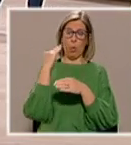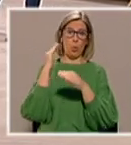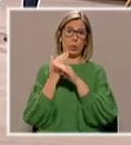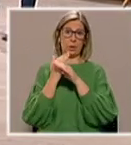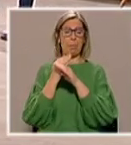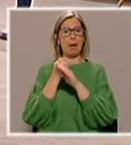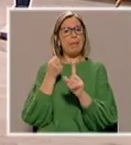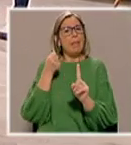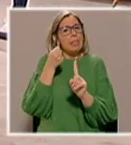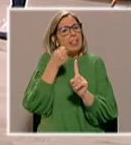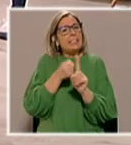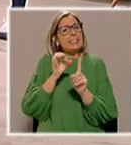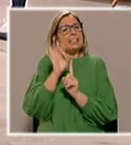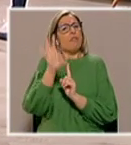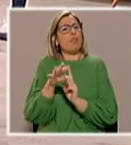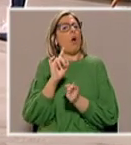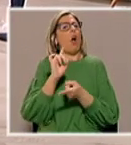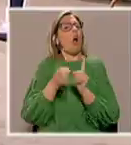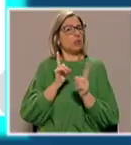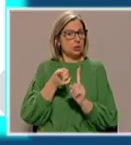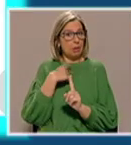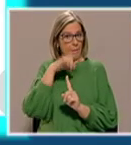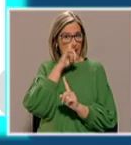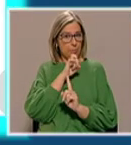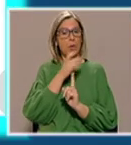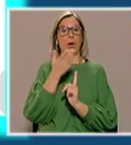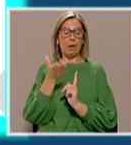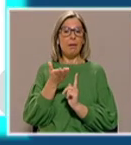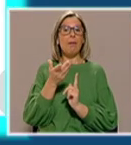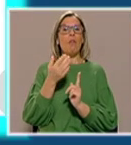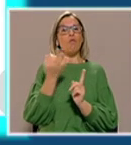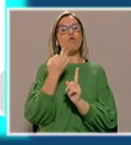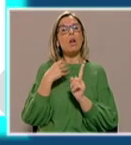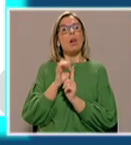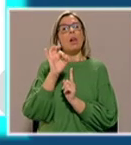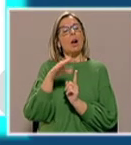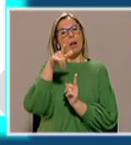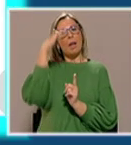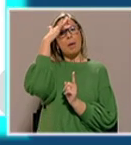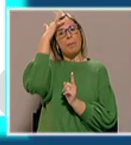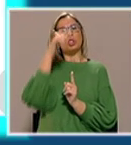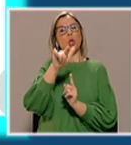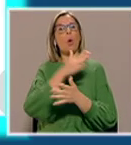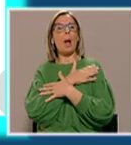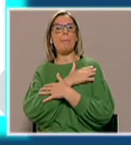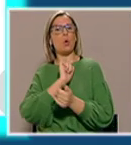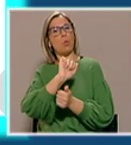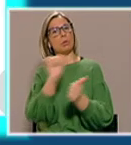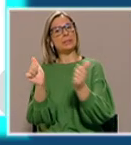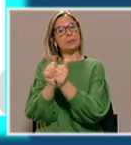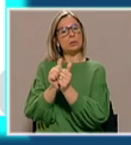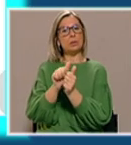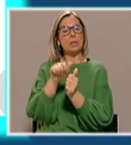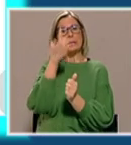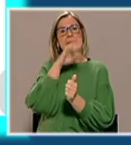desafio da aula anterior. Não sei se recordam, nós na aula anterior tínhamos deixado este desafio. Imagina que estás sozinho com um amigo teu e ele se sente